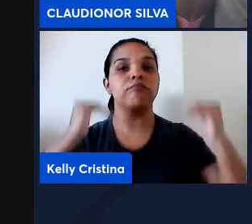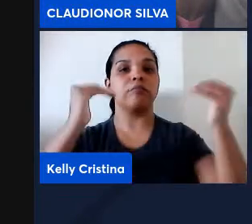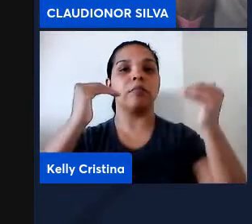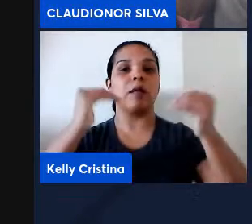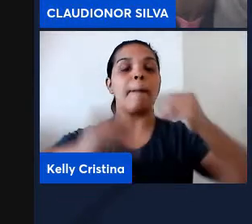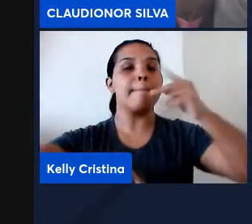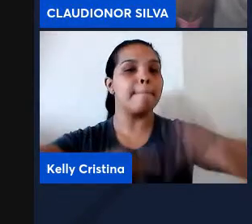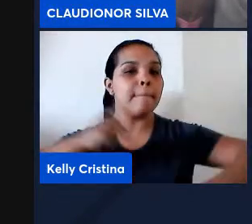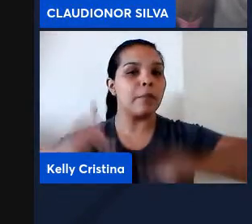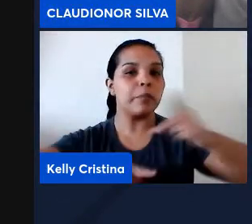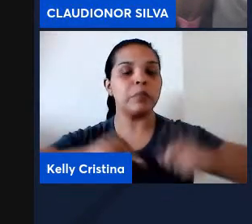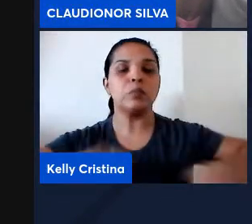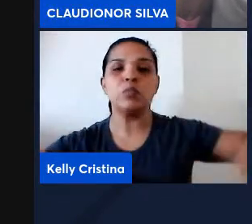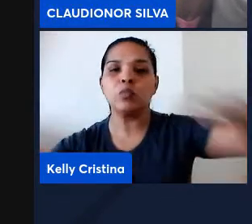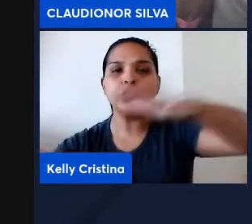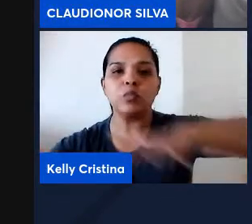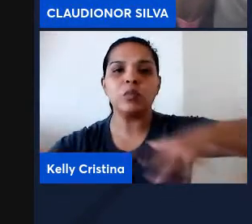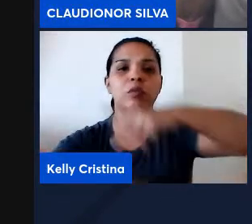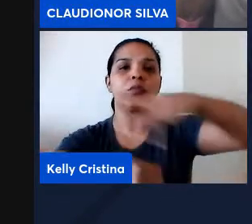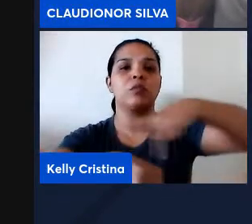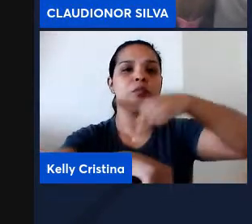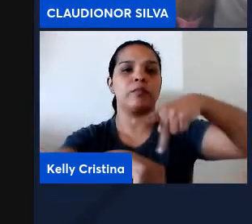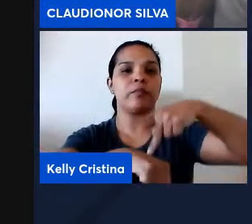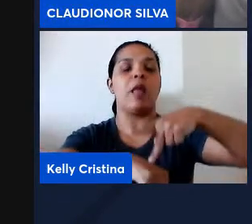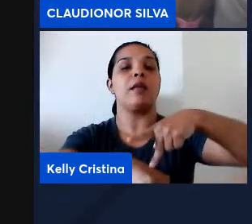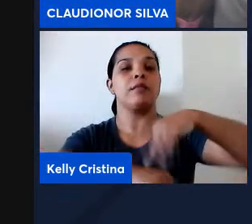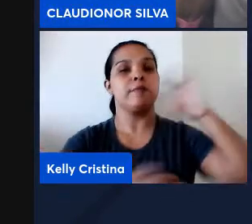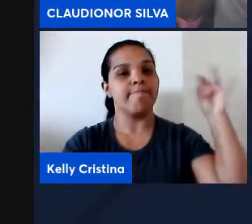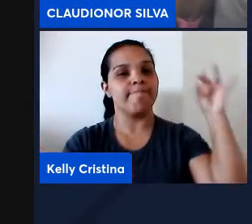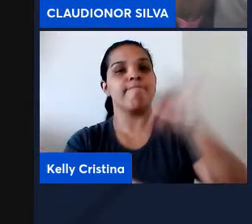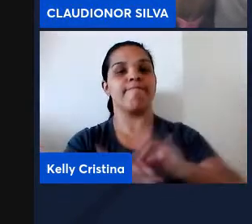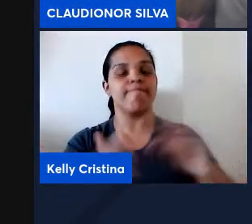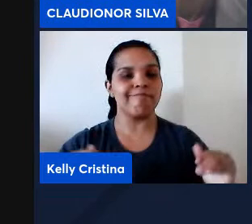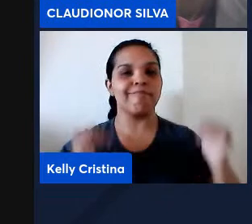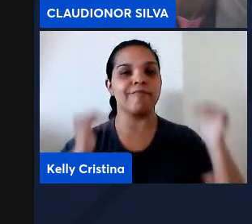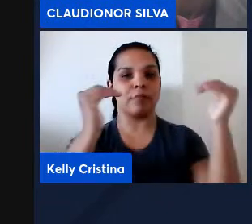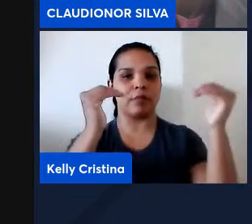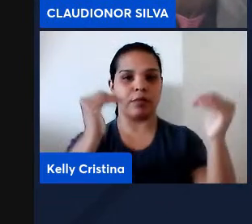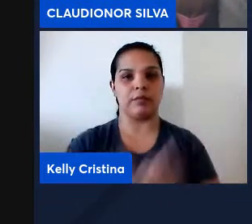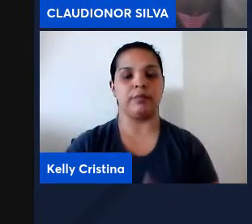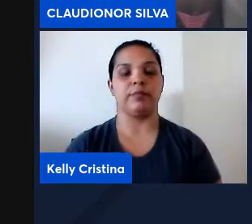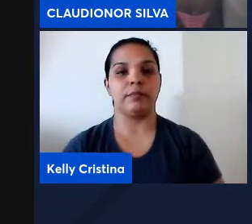soberania de um país, soberania de verdade.